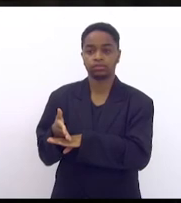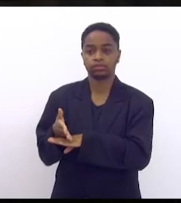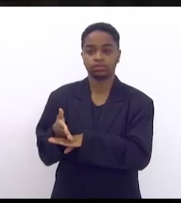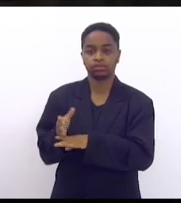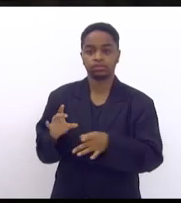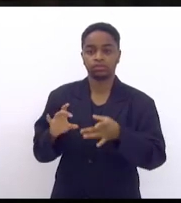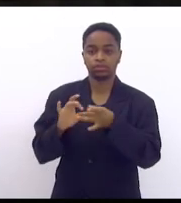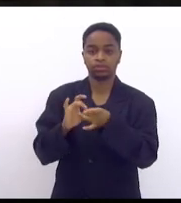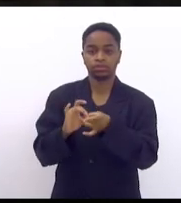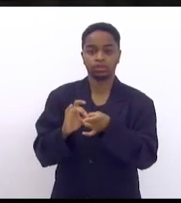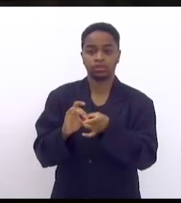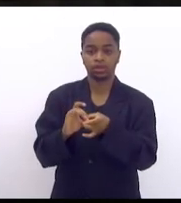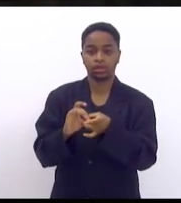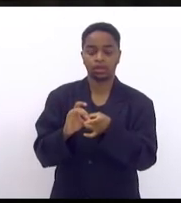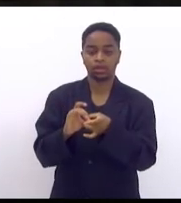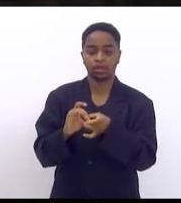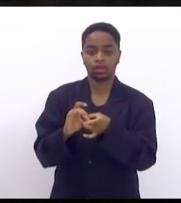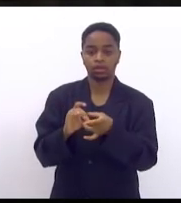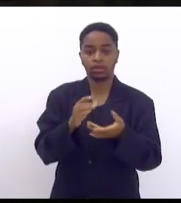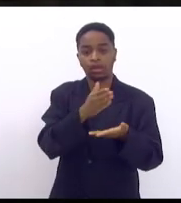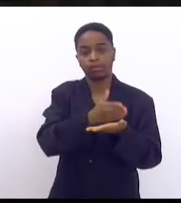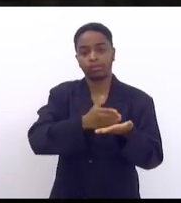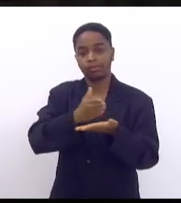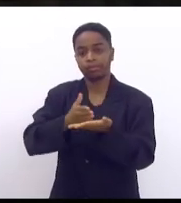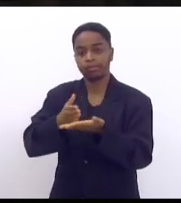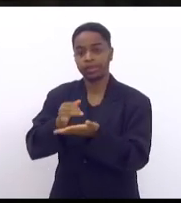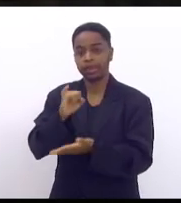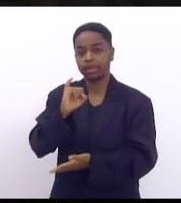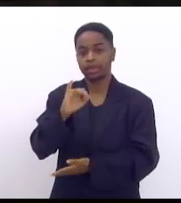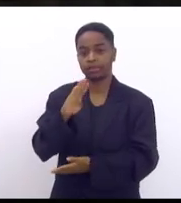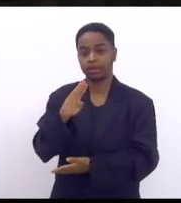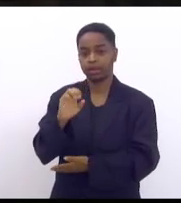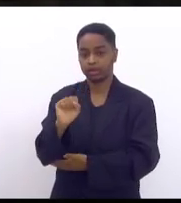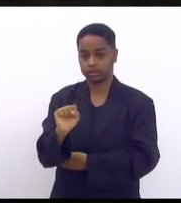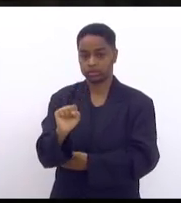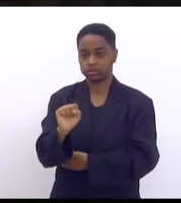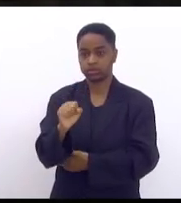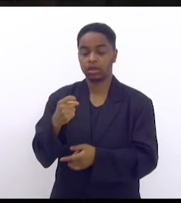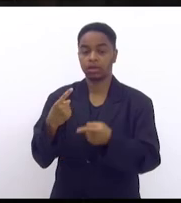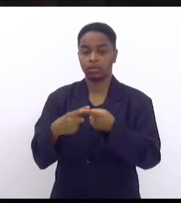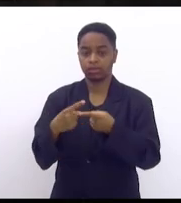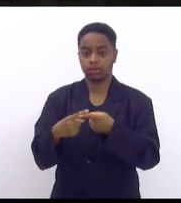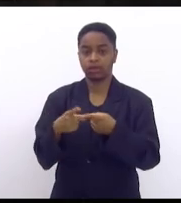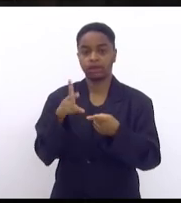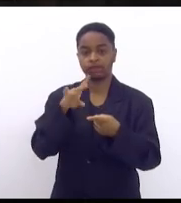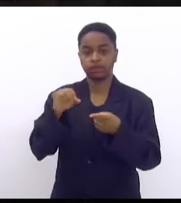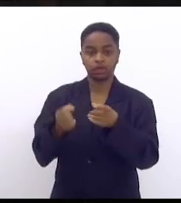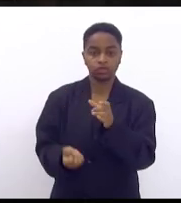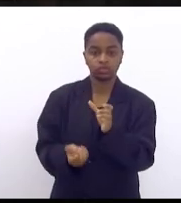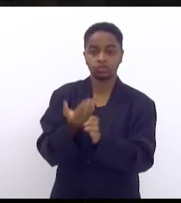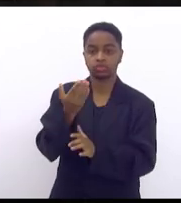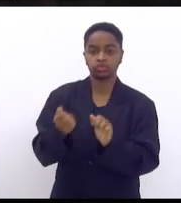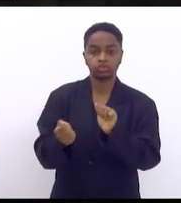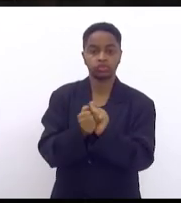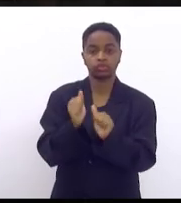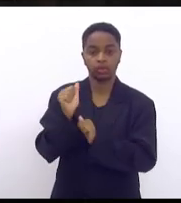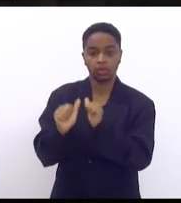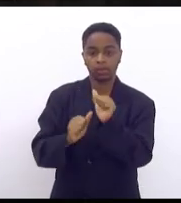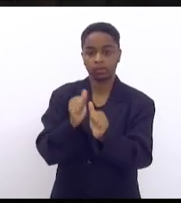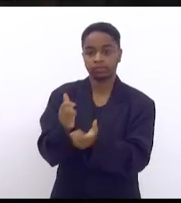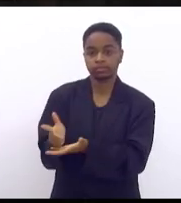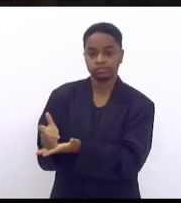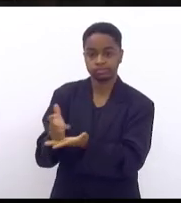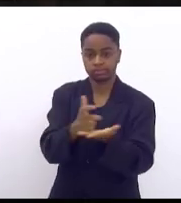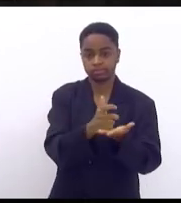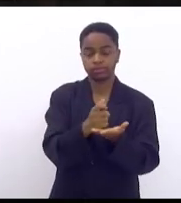na divisão do bolo do IBS, que vai nascer com a reforma tributária, Imposto sobre Bens